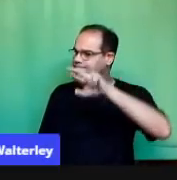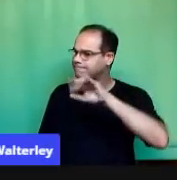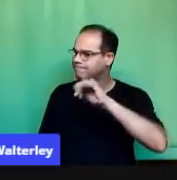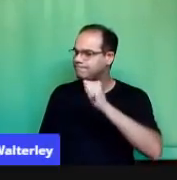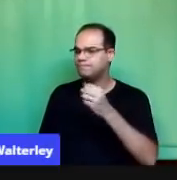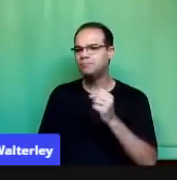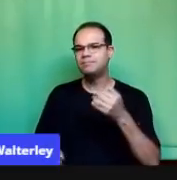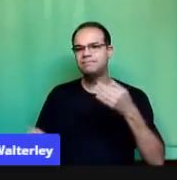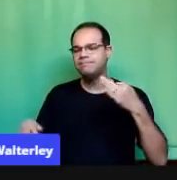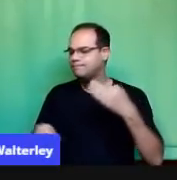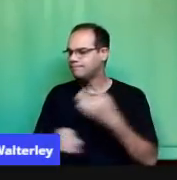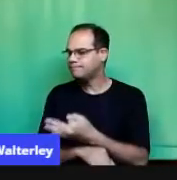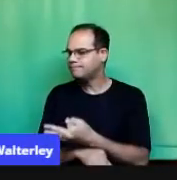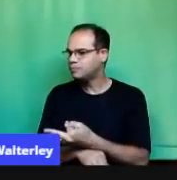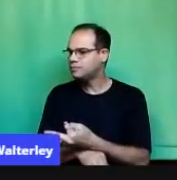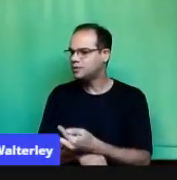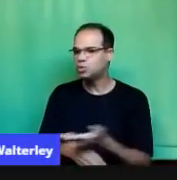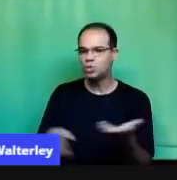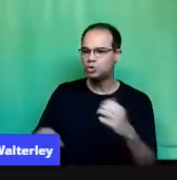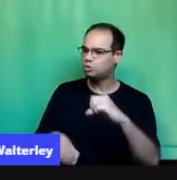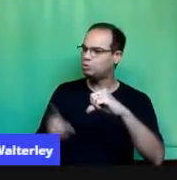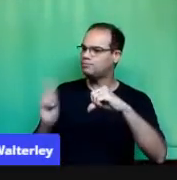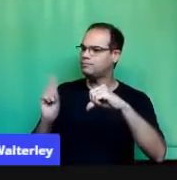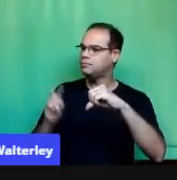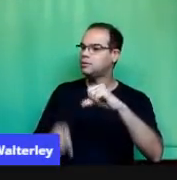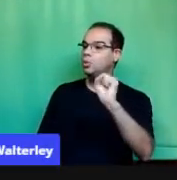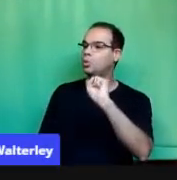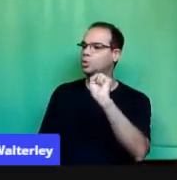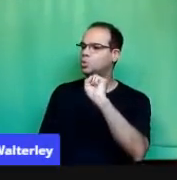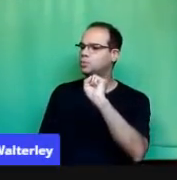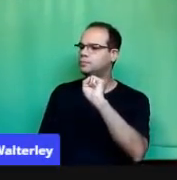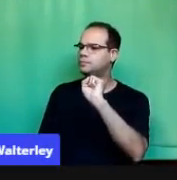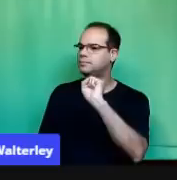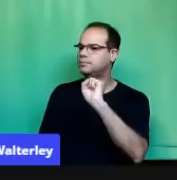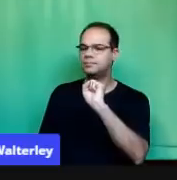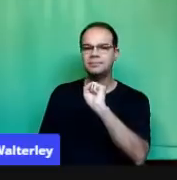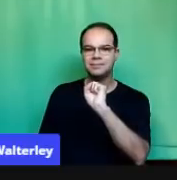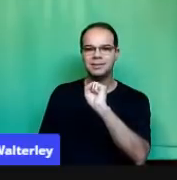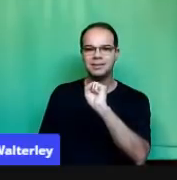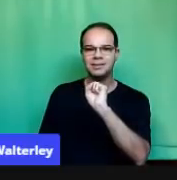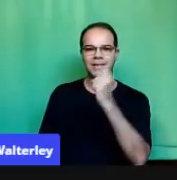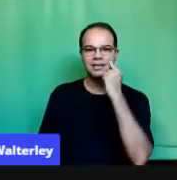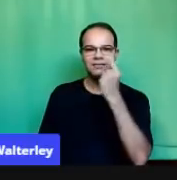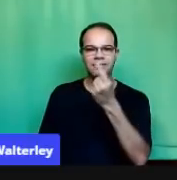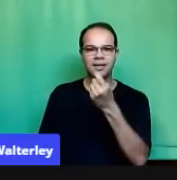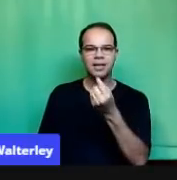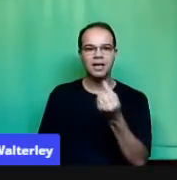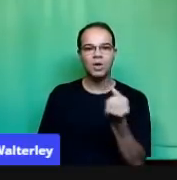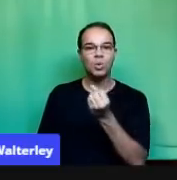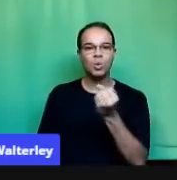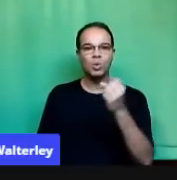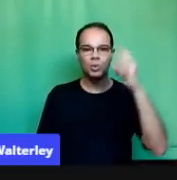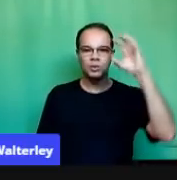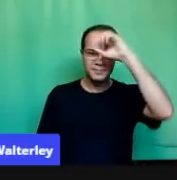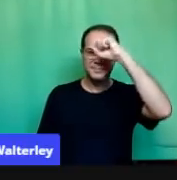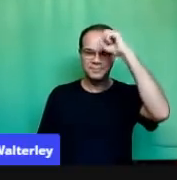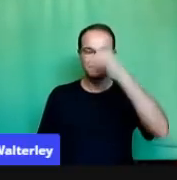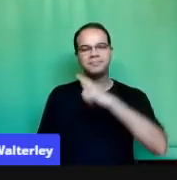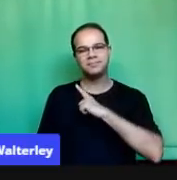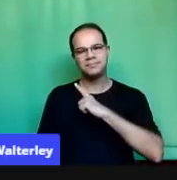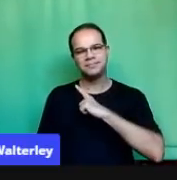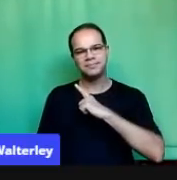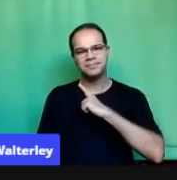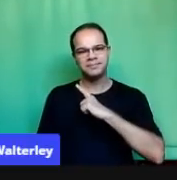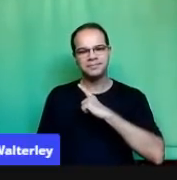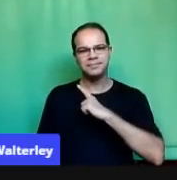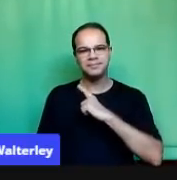aula, independente de disciplina, e que não importa a linguagem de